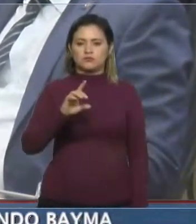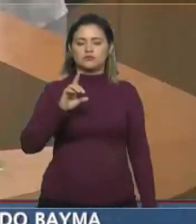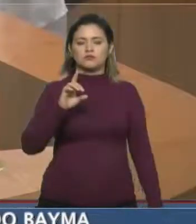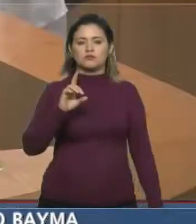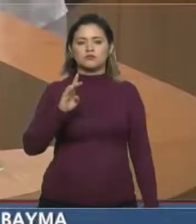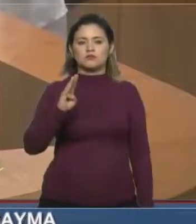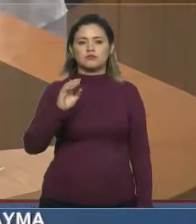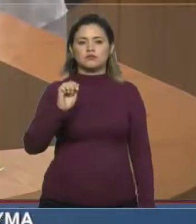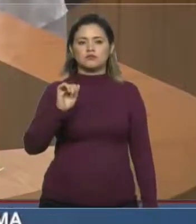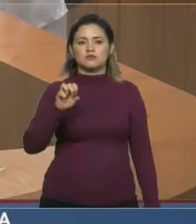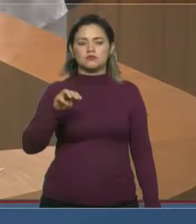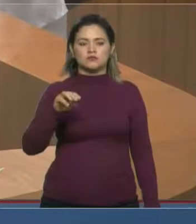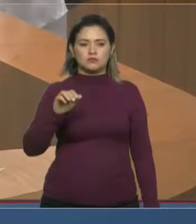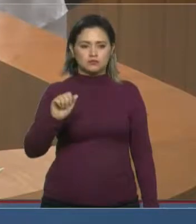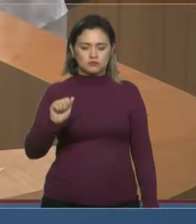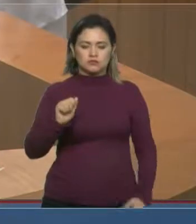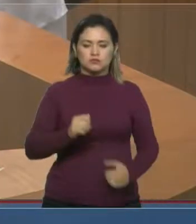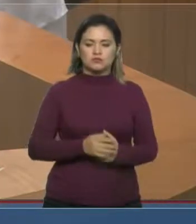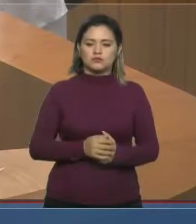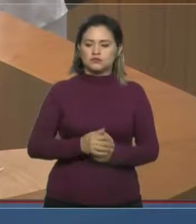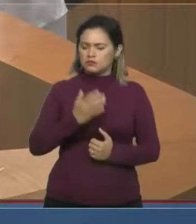quero agradecer de coração,